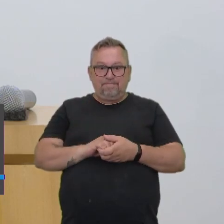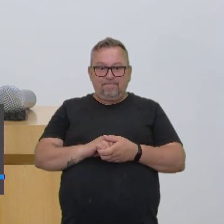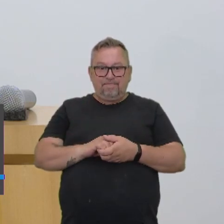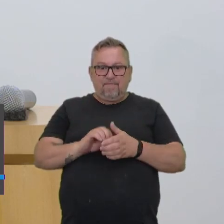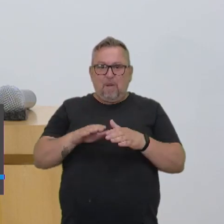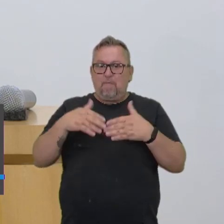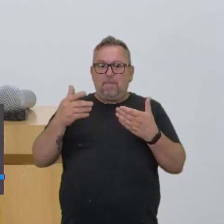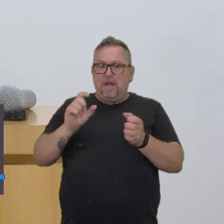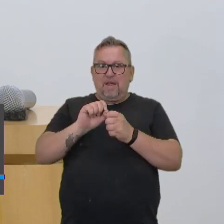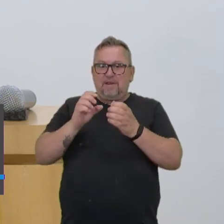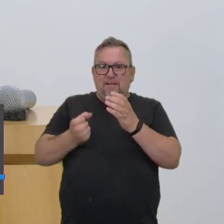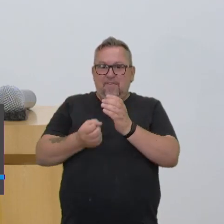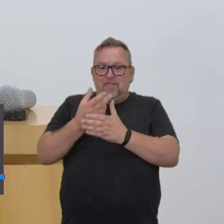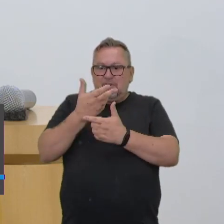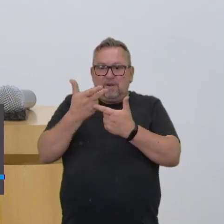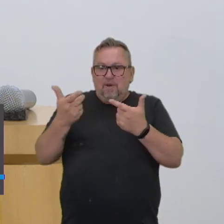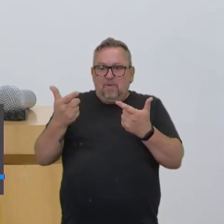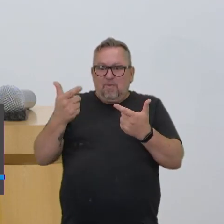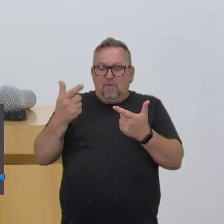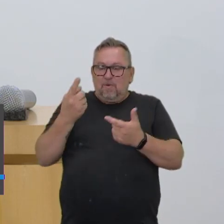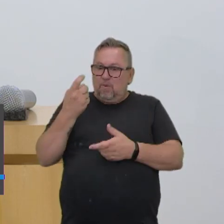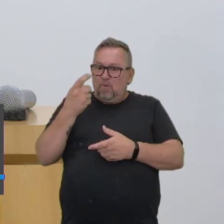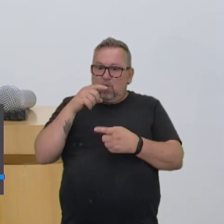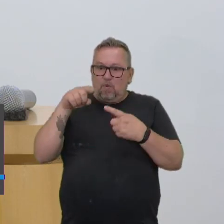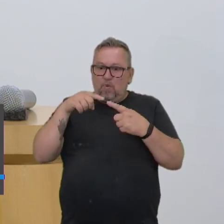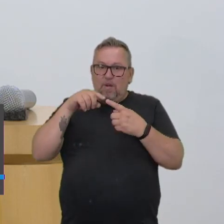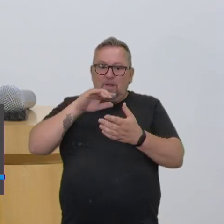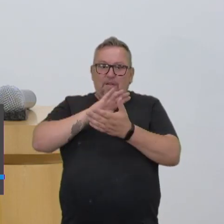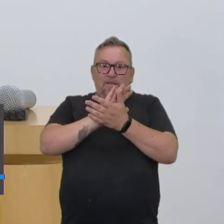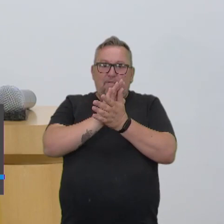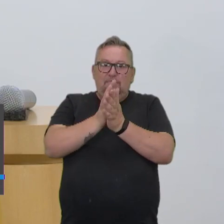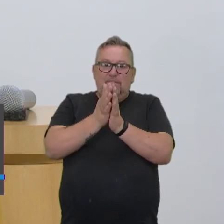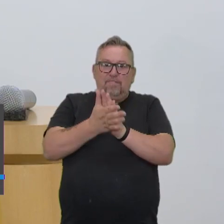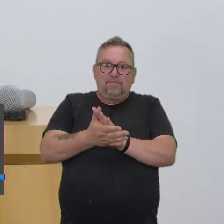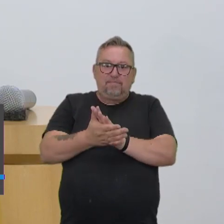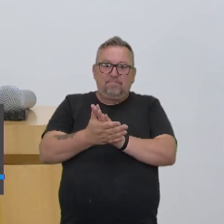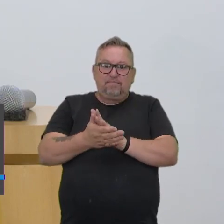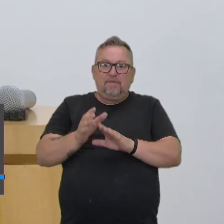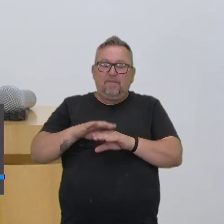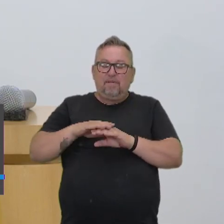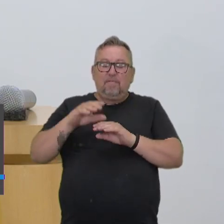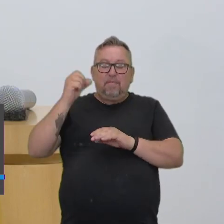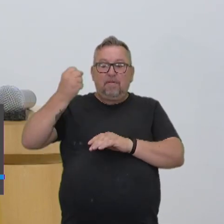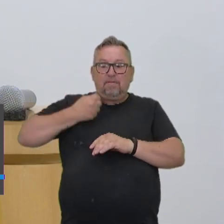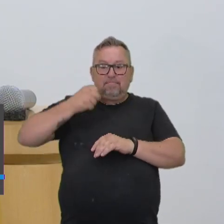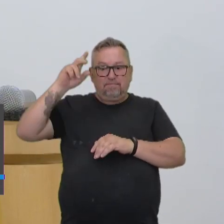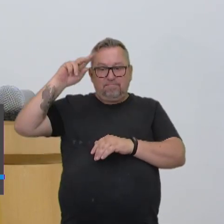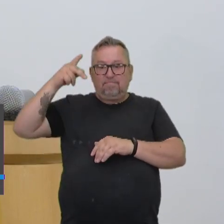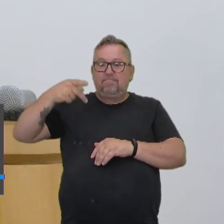Para que a gente cria algo que o único objetivo é matar a nós mesmos?